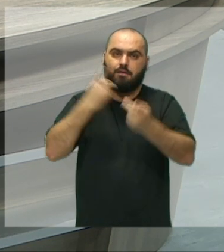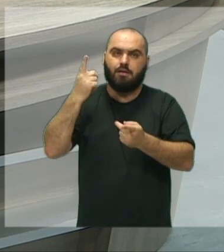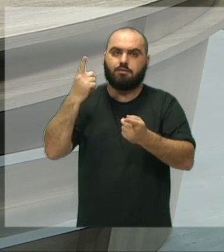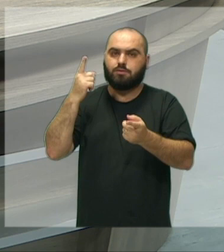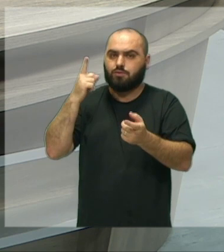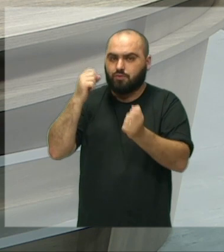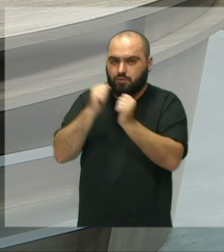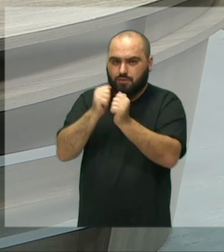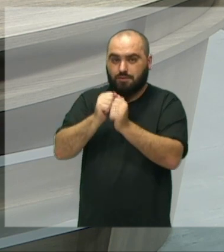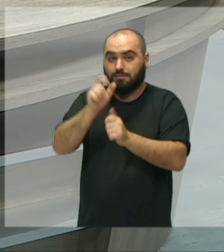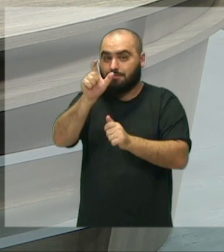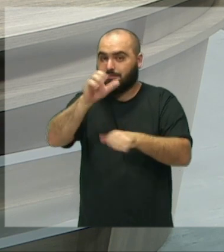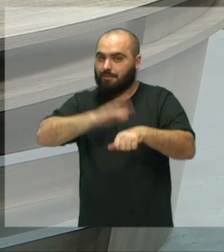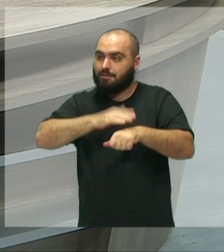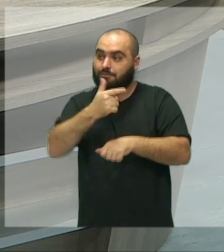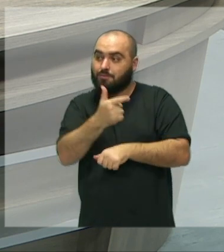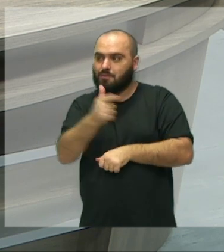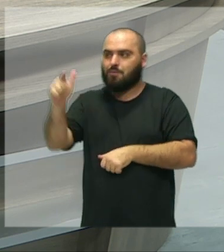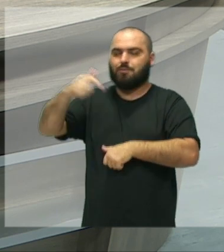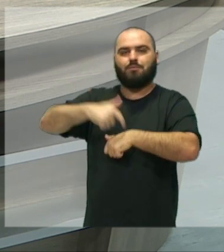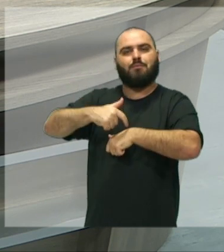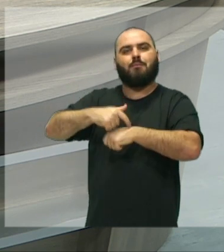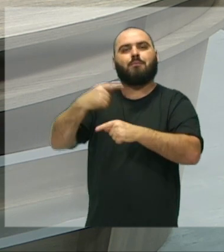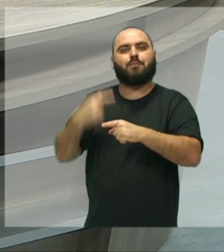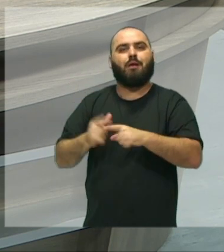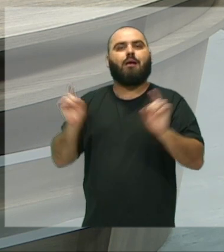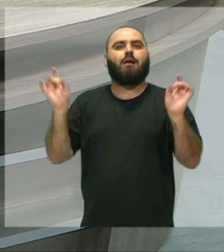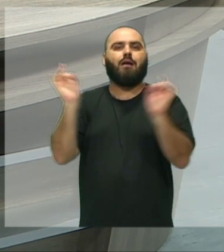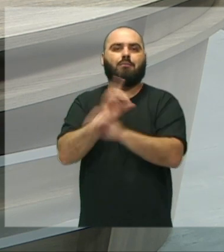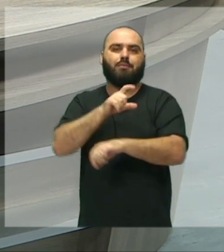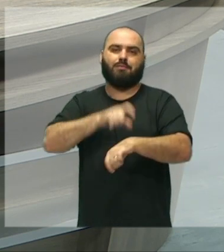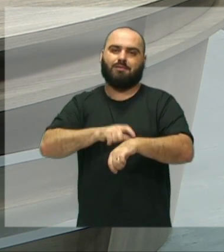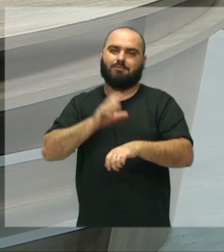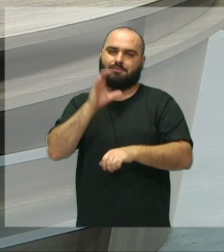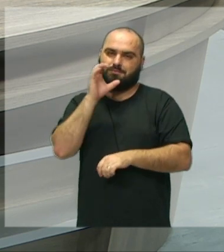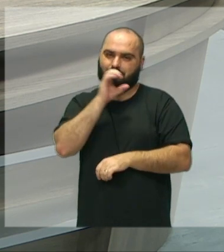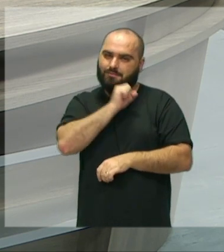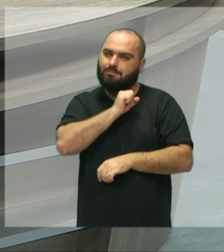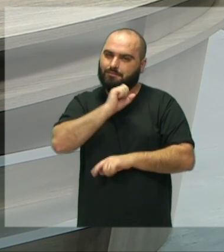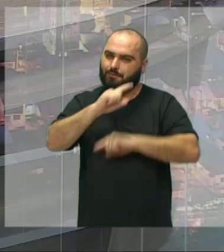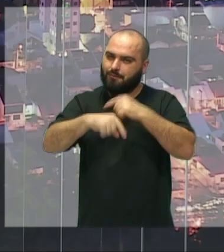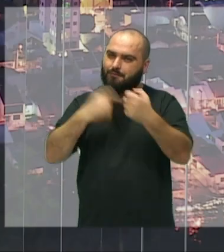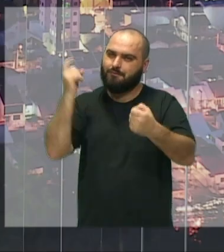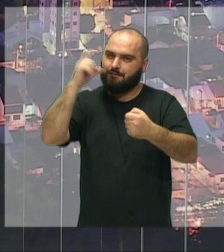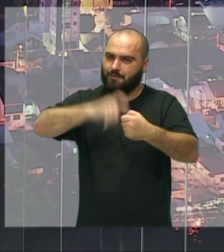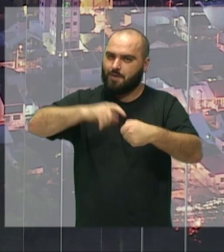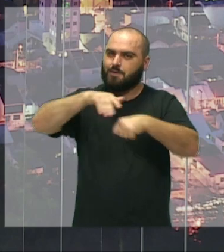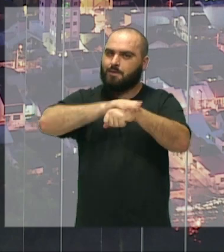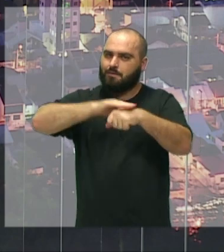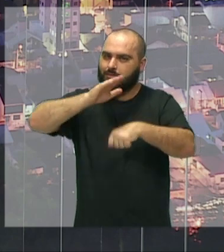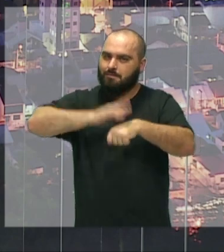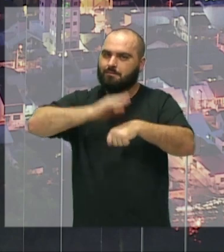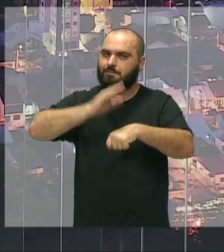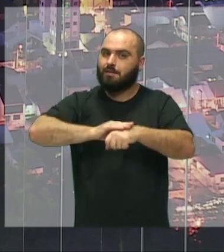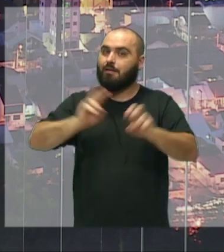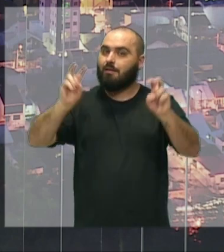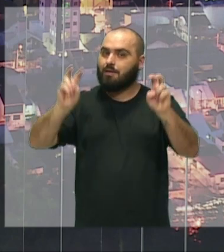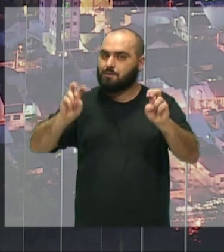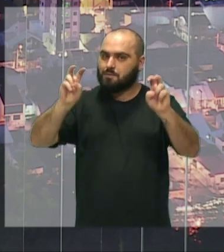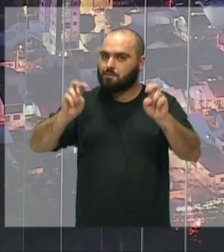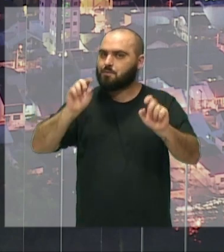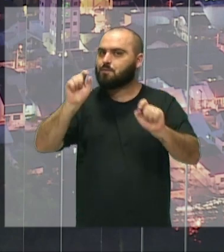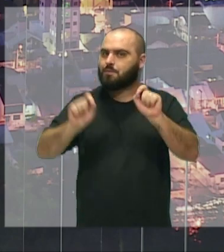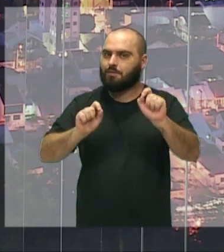senhor, mas só no próximo bloco, porque agora o nosso bloco já se esgotou. Daqui a pouquinho a gente volta conversando mais sobre esse tema